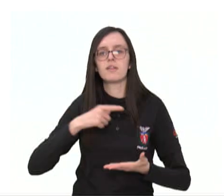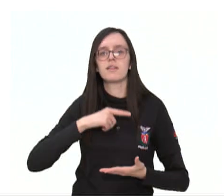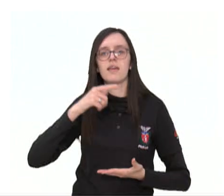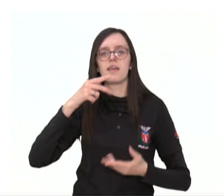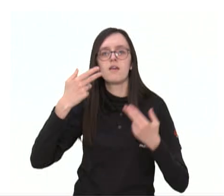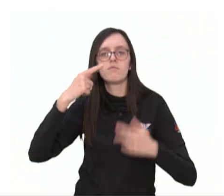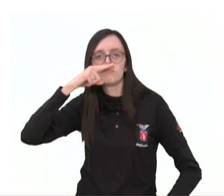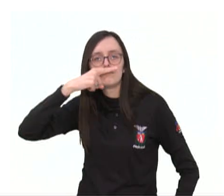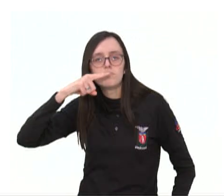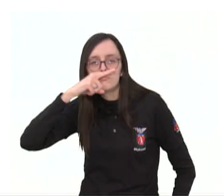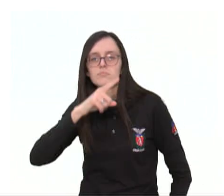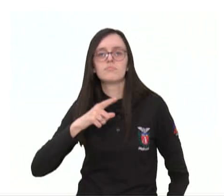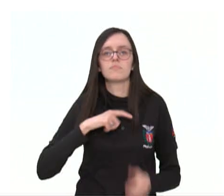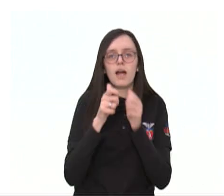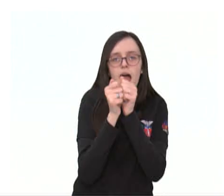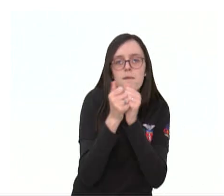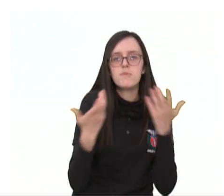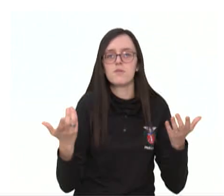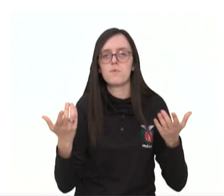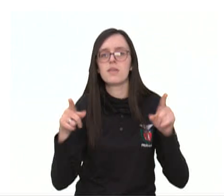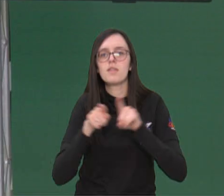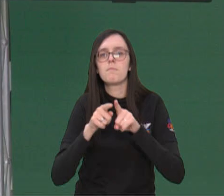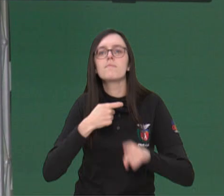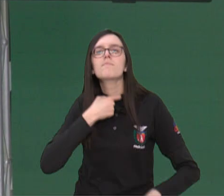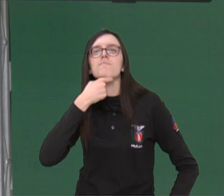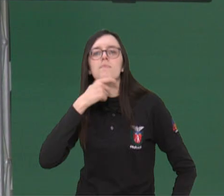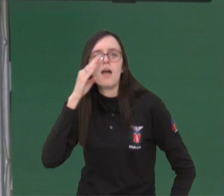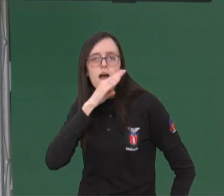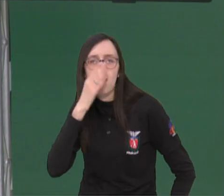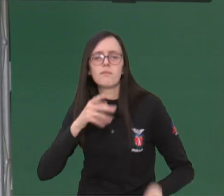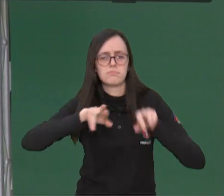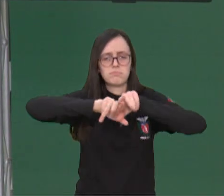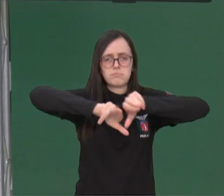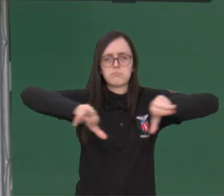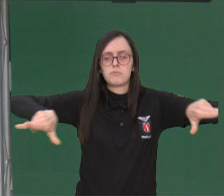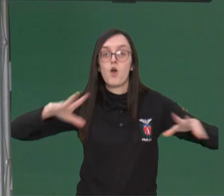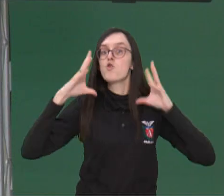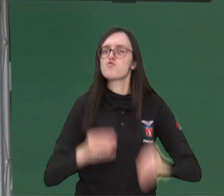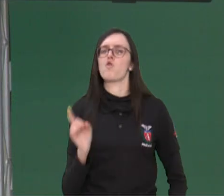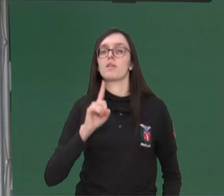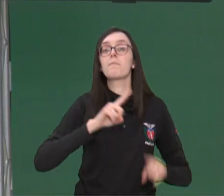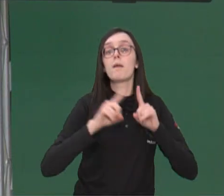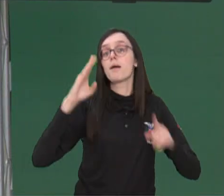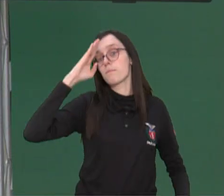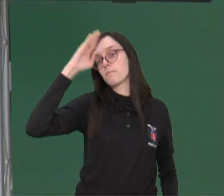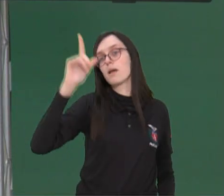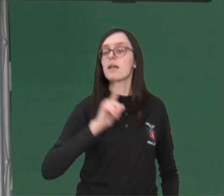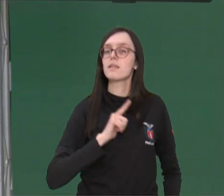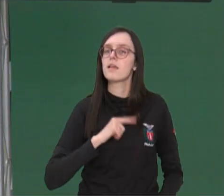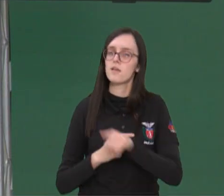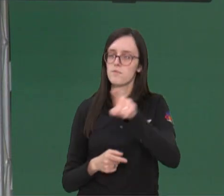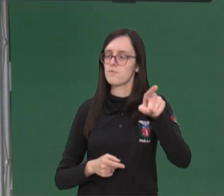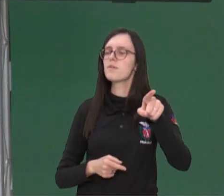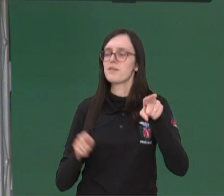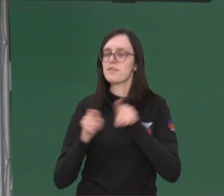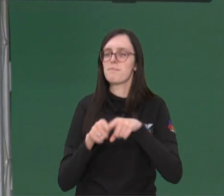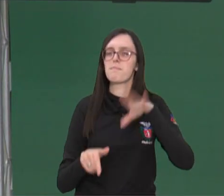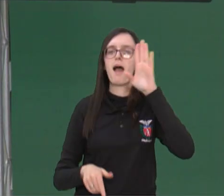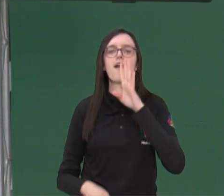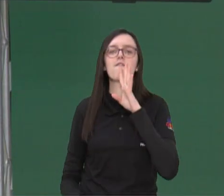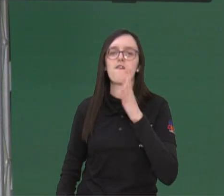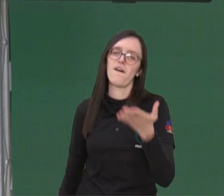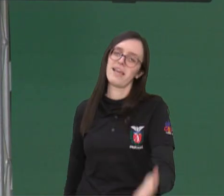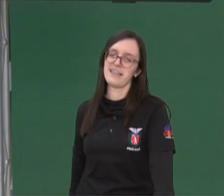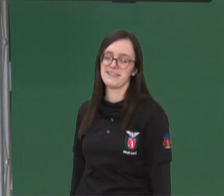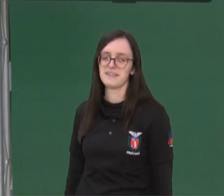caju, quinino, amendoim, gengibre. Não estão todas aí, mas as principais, as que você também mais